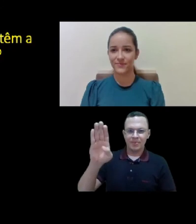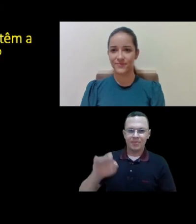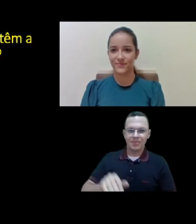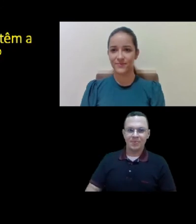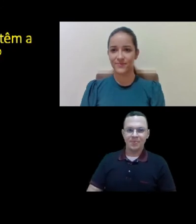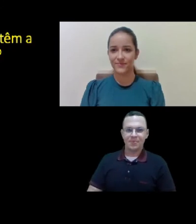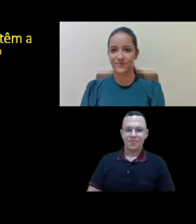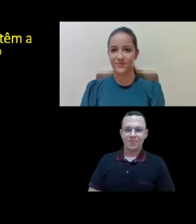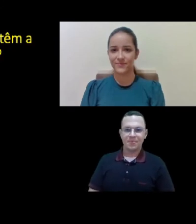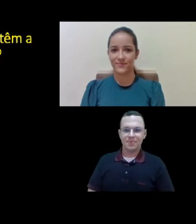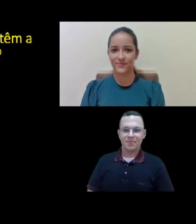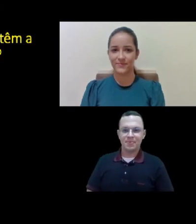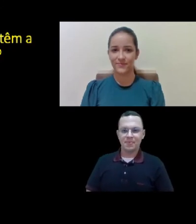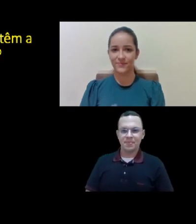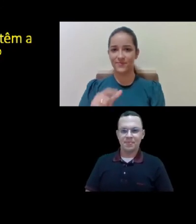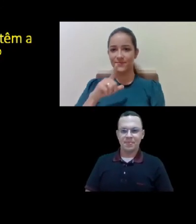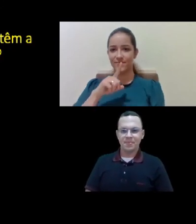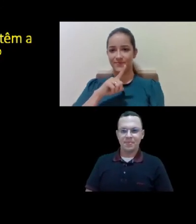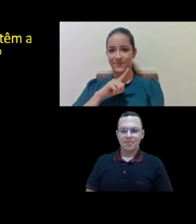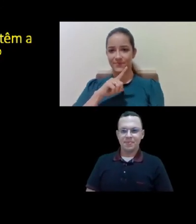B,